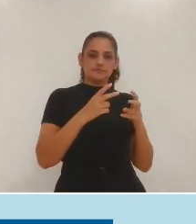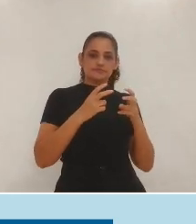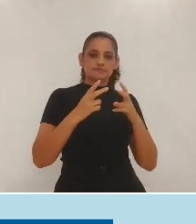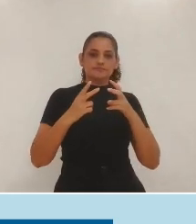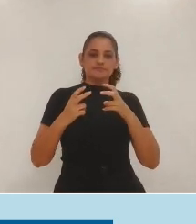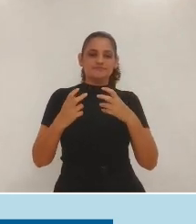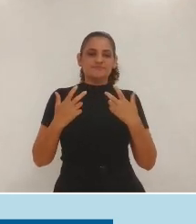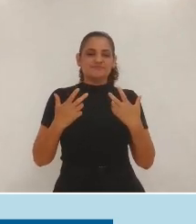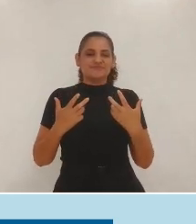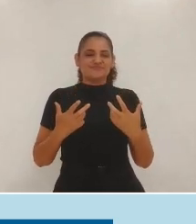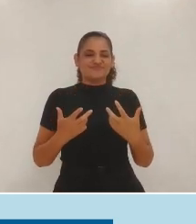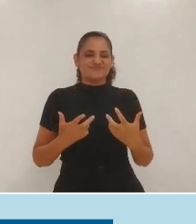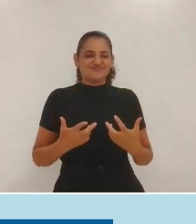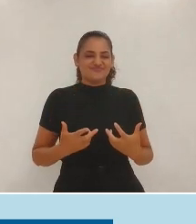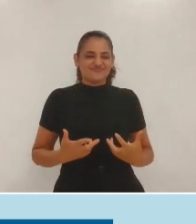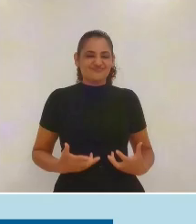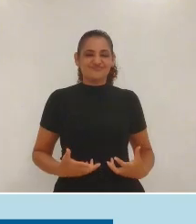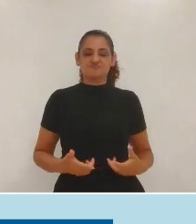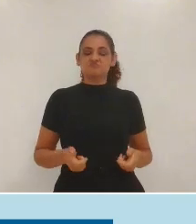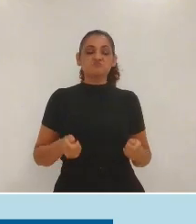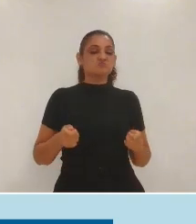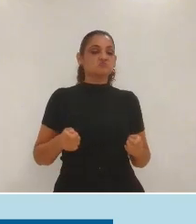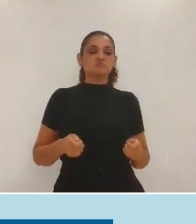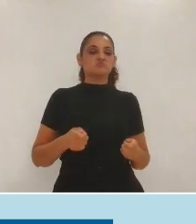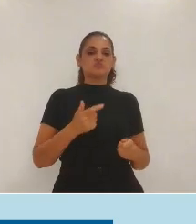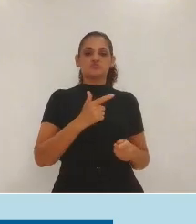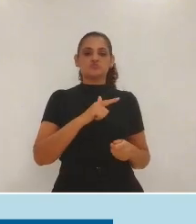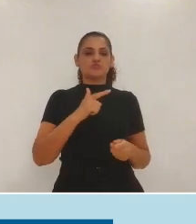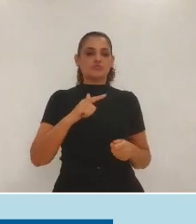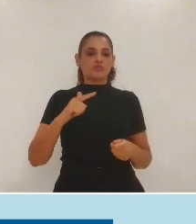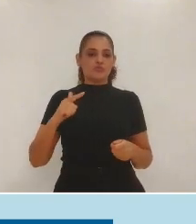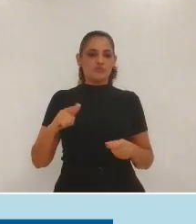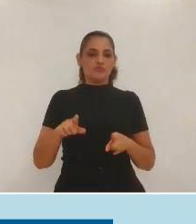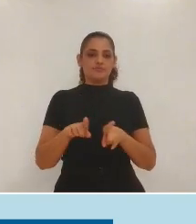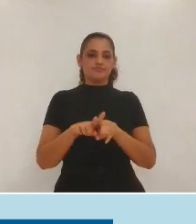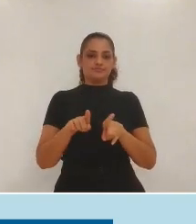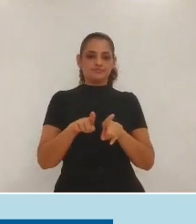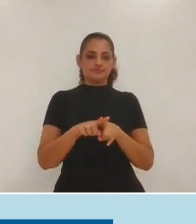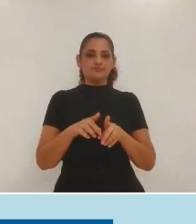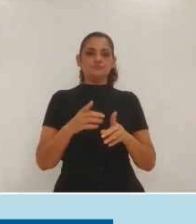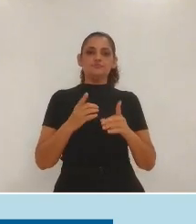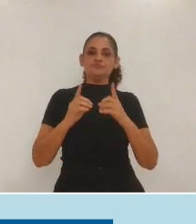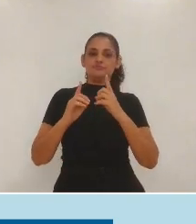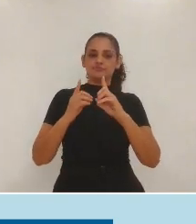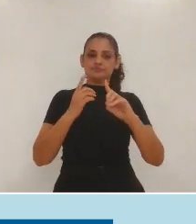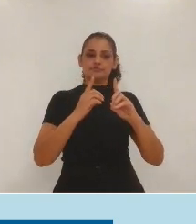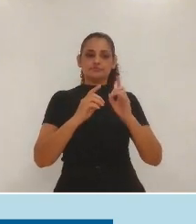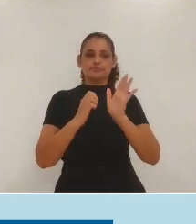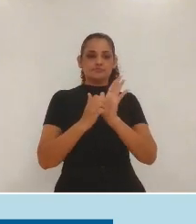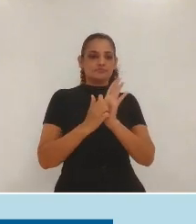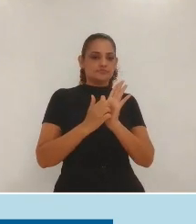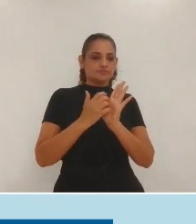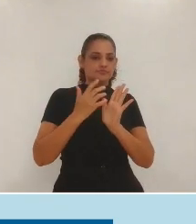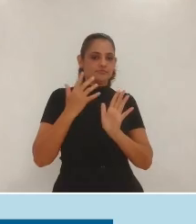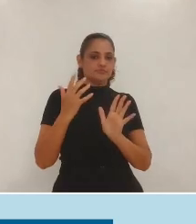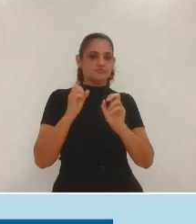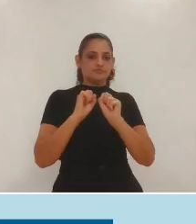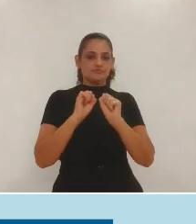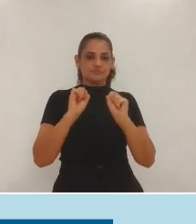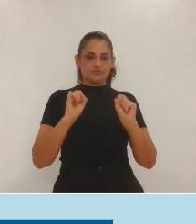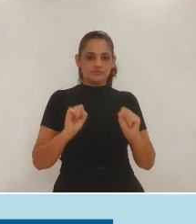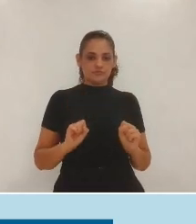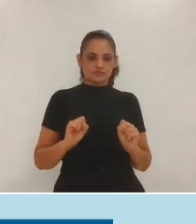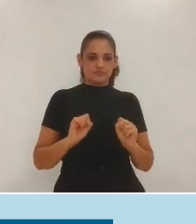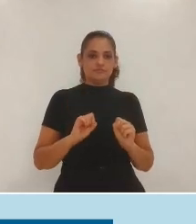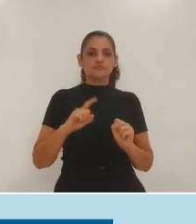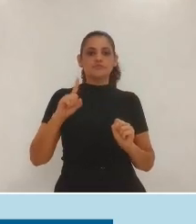e instabilidade e vai interagir em múltiplos sistemas. Isso aqui é o